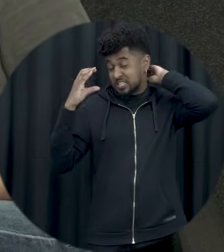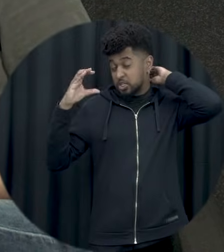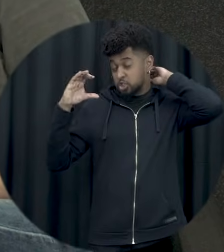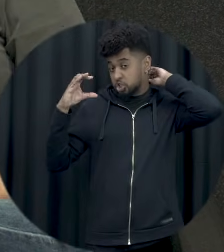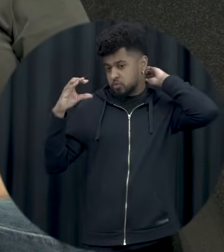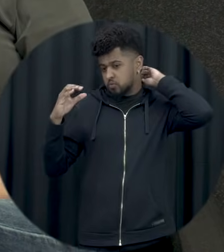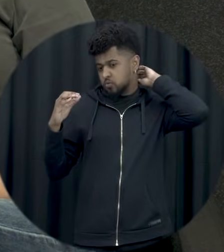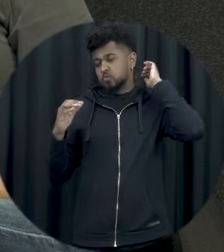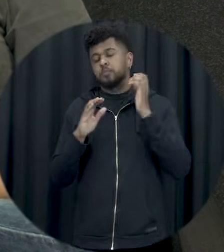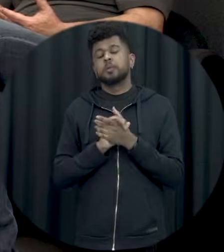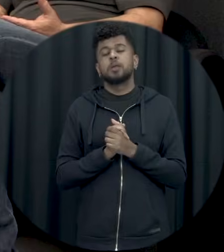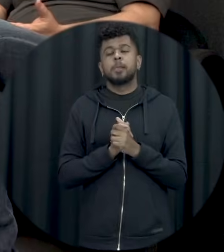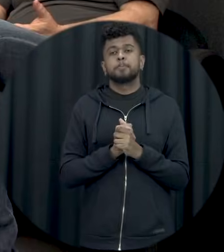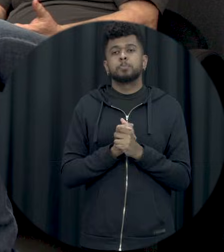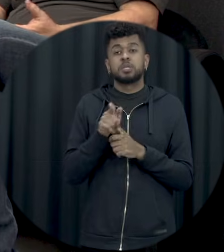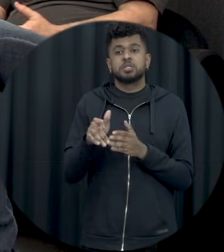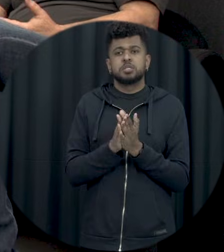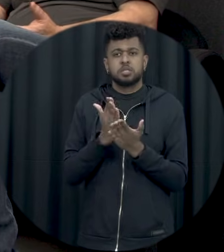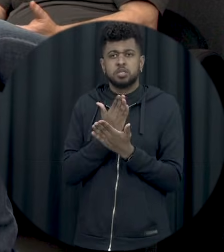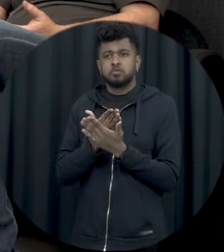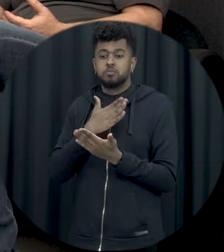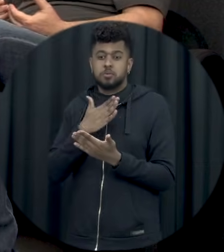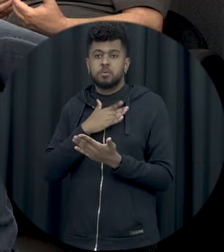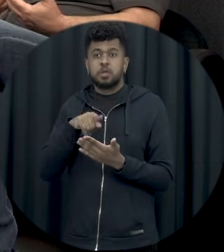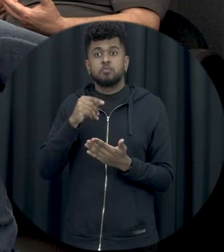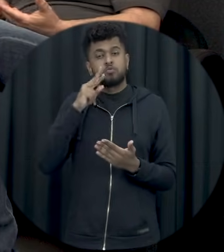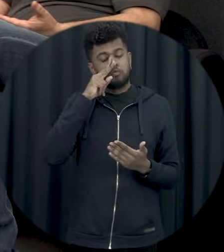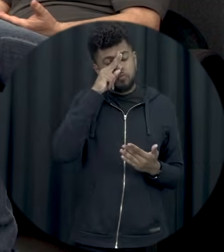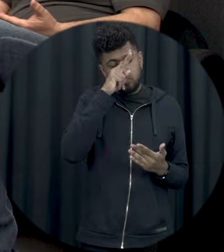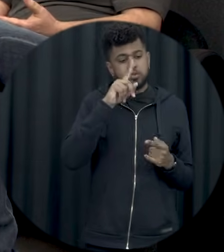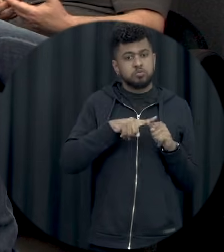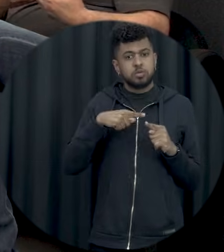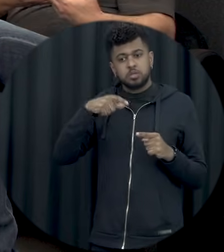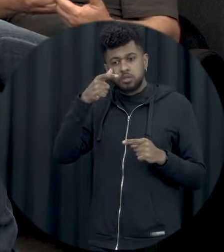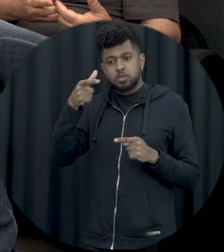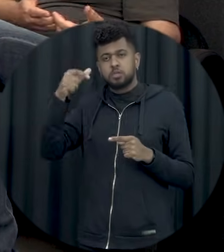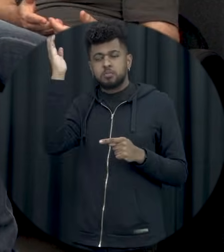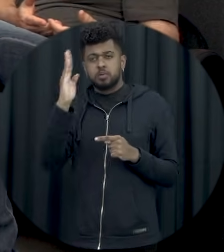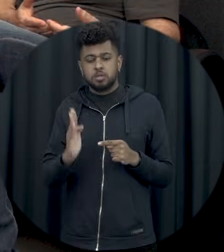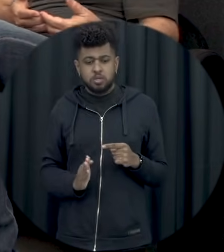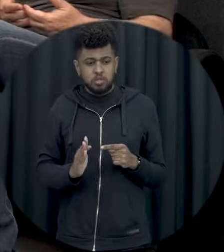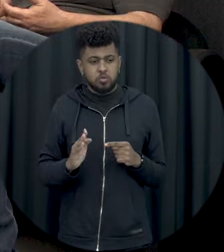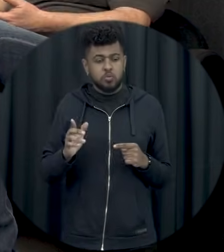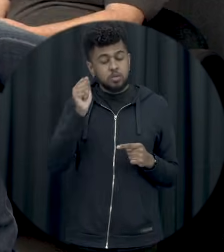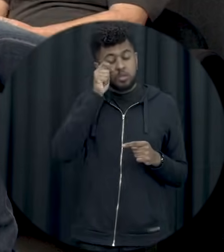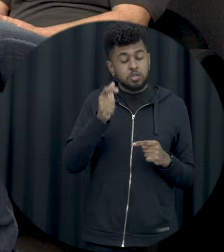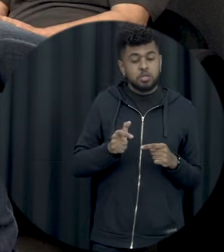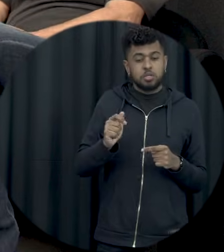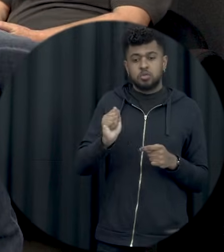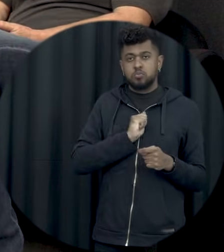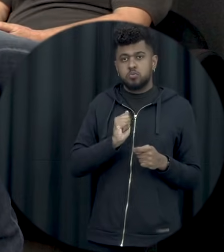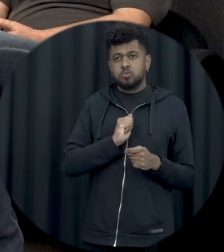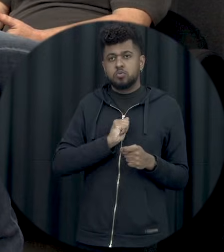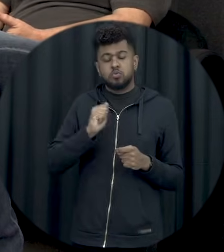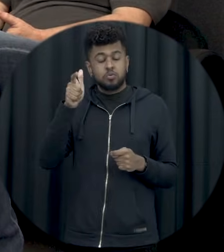um diário de viagem. Esse livro, para mim, também foi muito forte, me despertou interesse pelo Brasil, confirmou o interesse pela antropologia e me despertou interesse